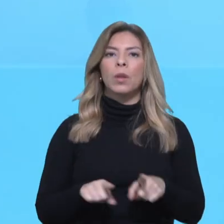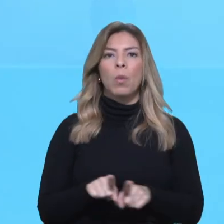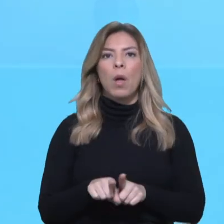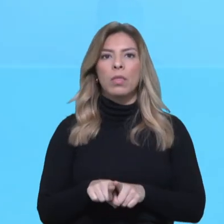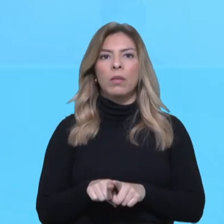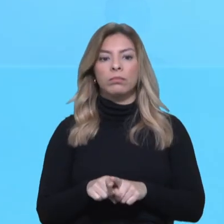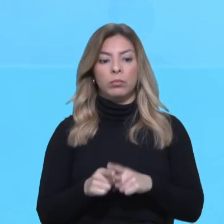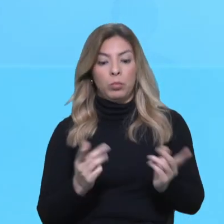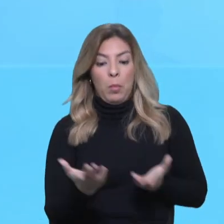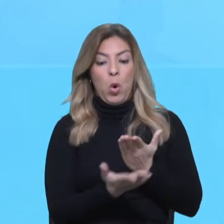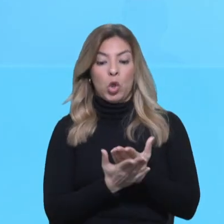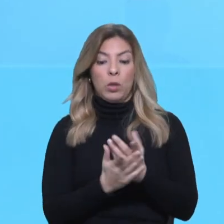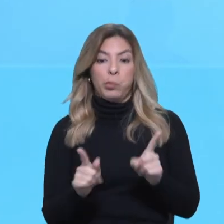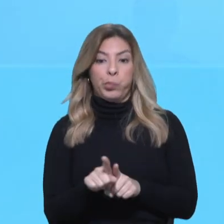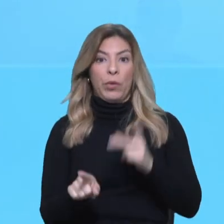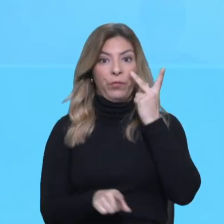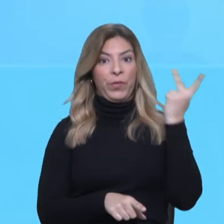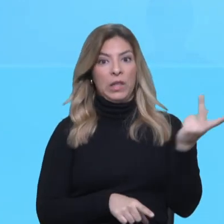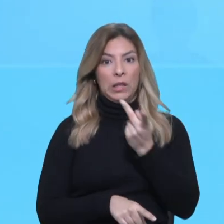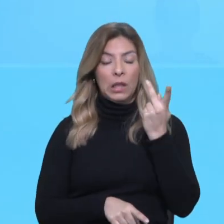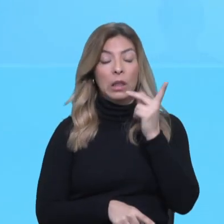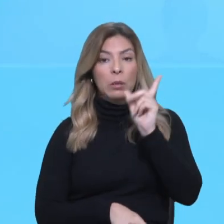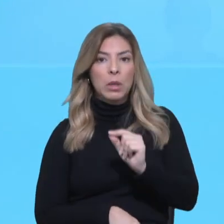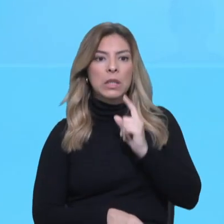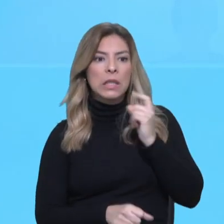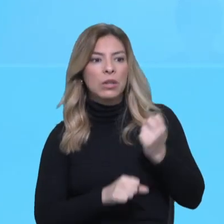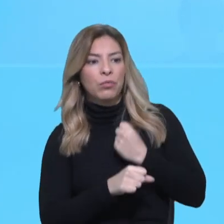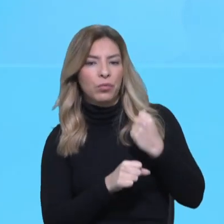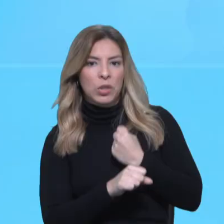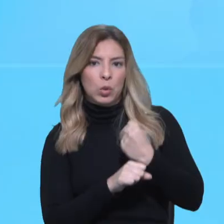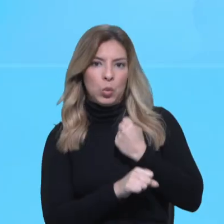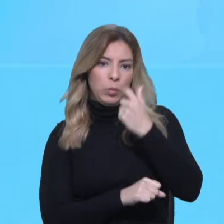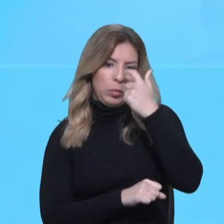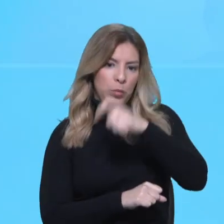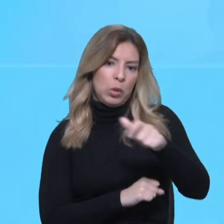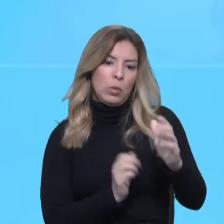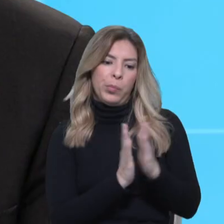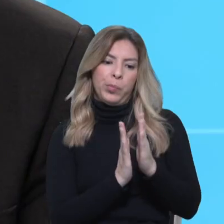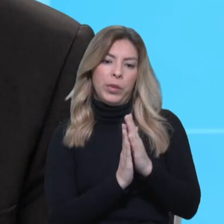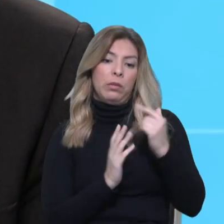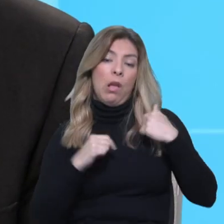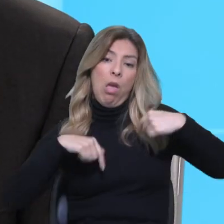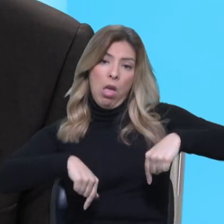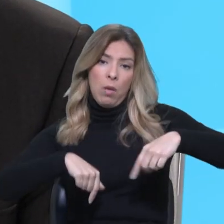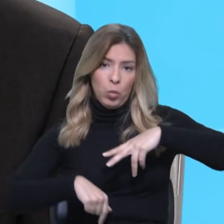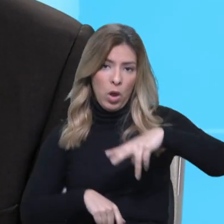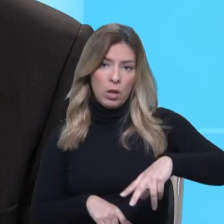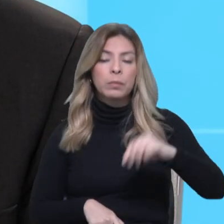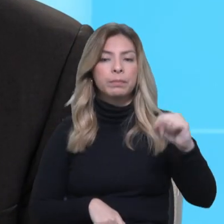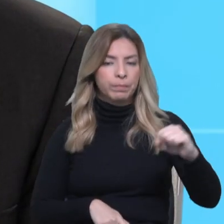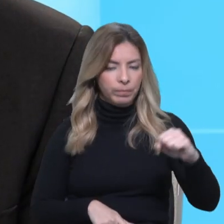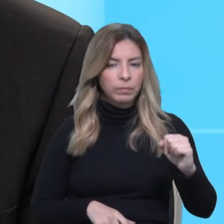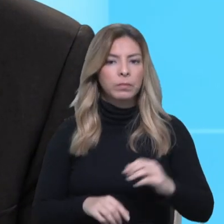não só pessoal, para os próprios, mas de serviço à sociedade que os religiosos prestam a Portugal. Sim, sim.